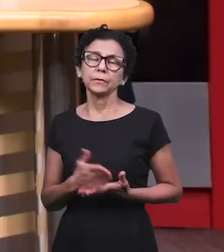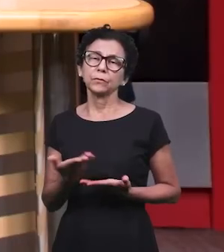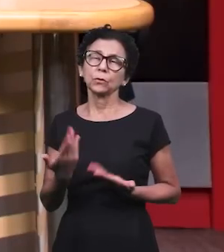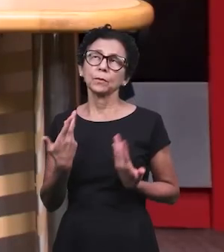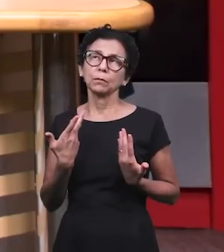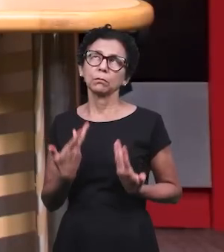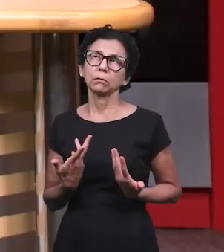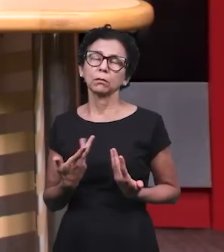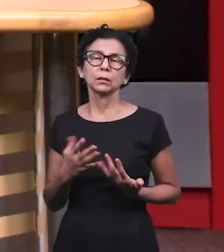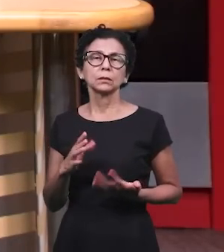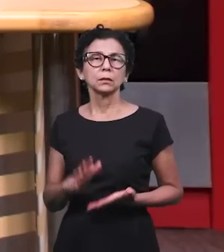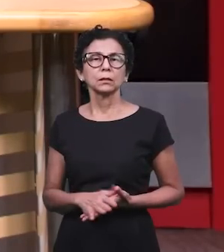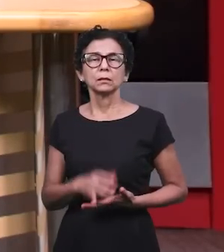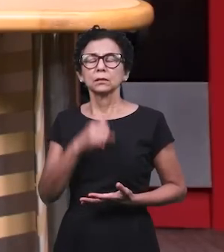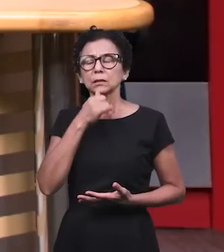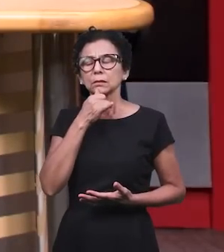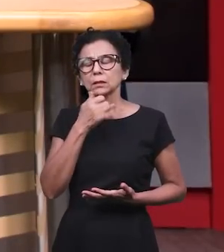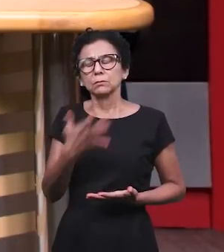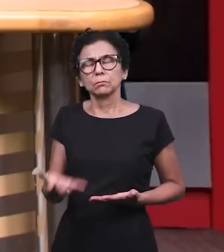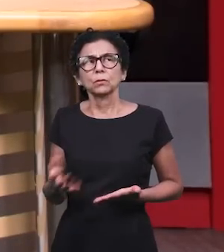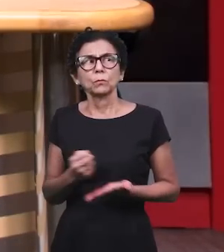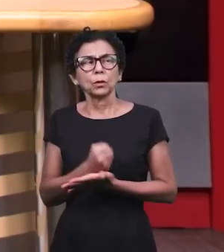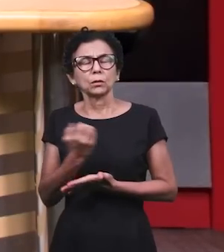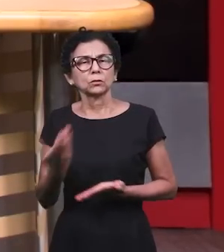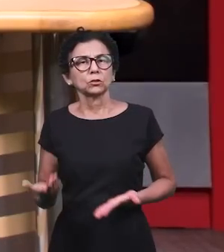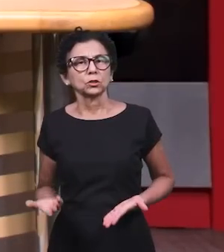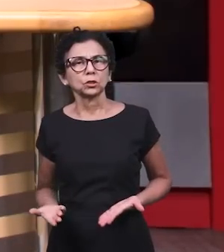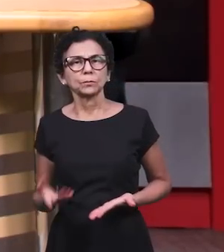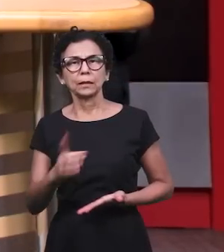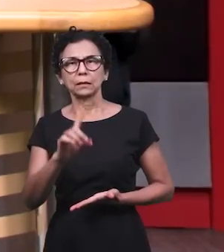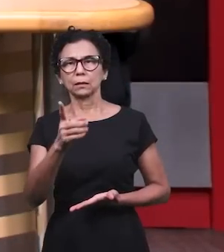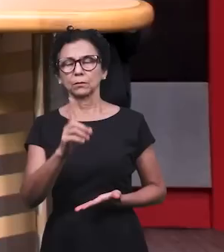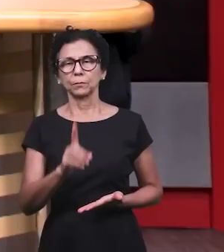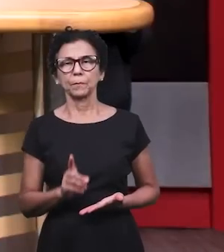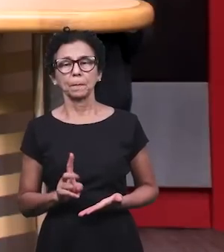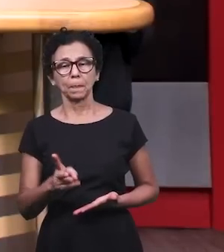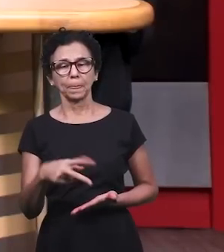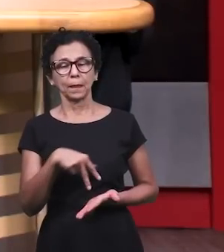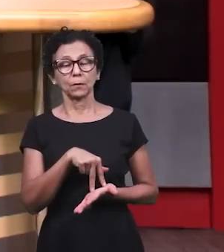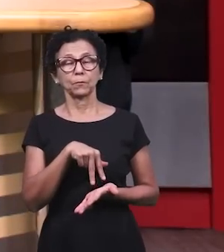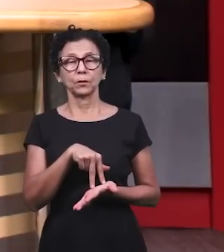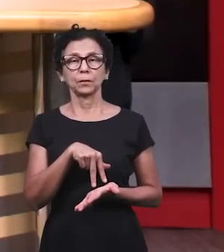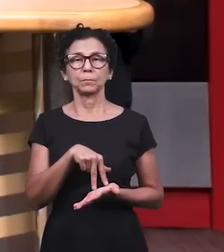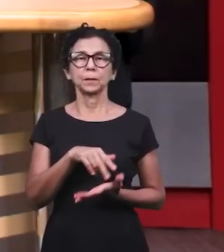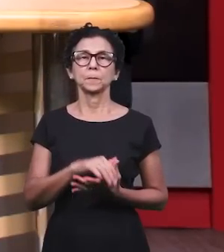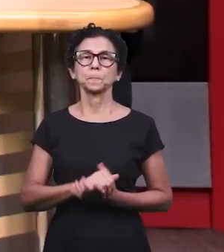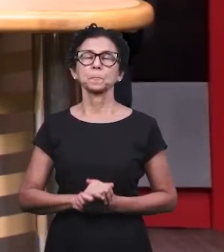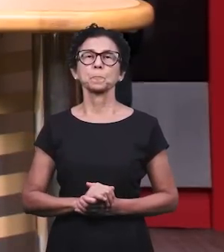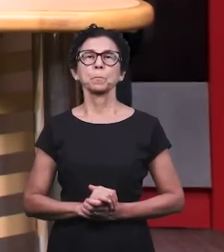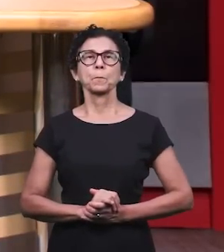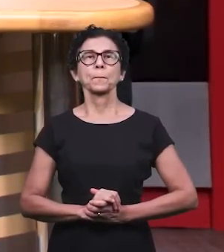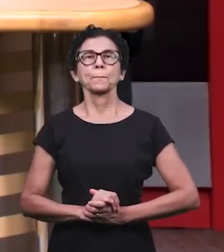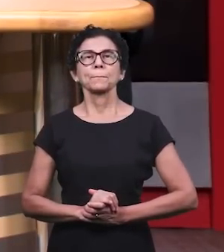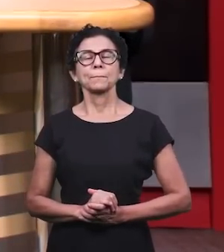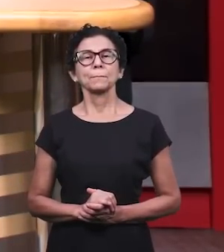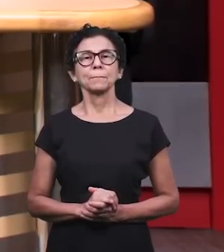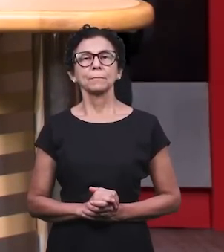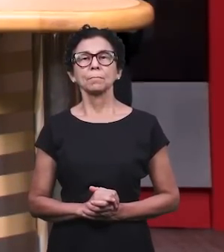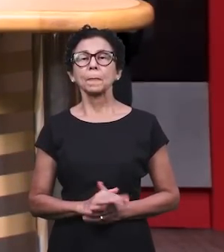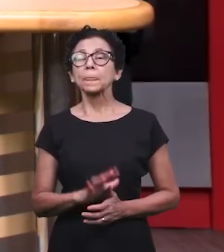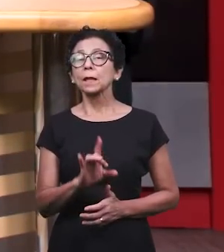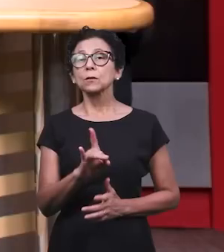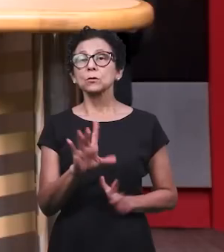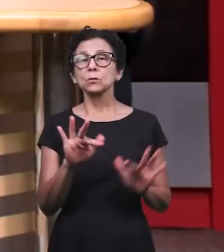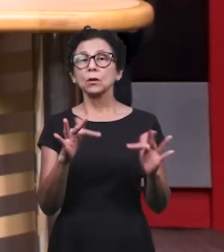esse cuidado foi muito bem lembrado, Marcelo, que é muito importante. Jesus, a primeira coisa que ele fez, ficou com quem? Quem que ficou? A